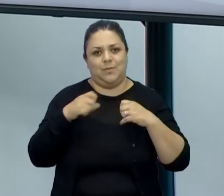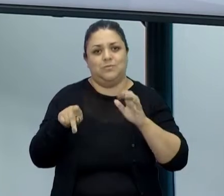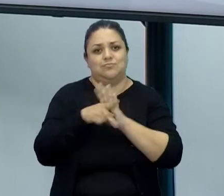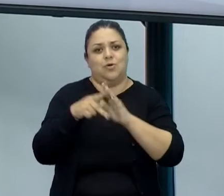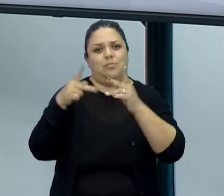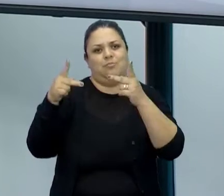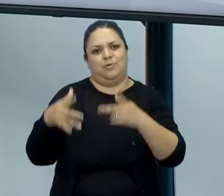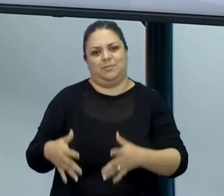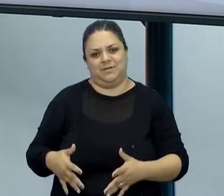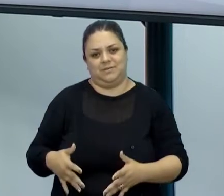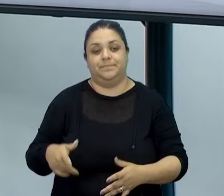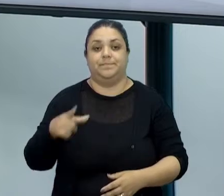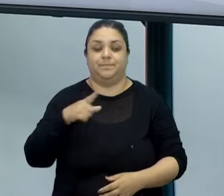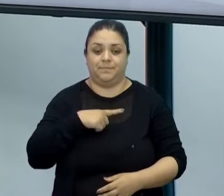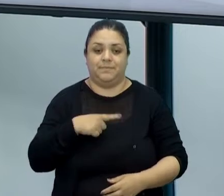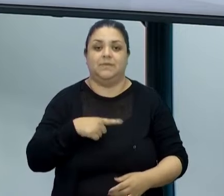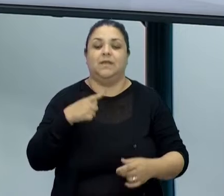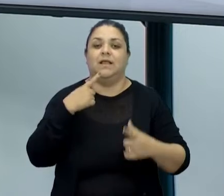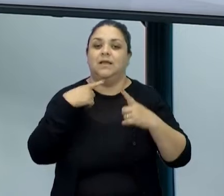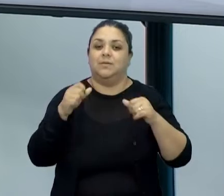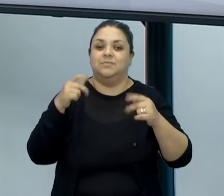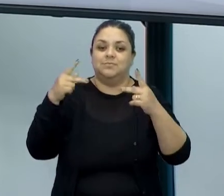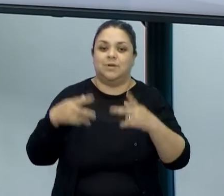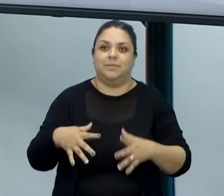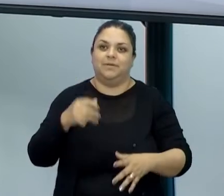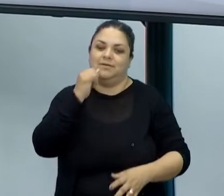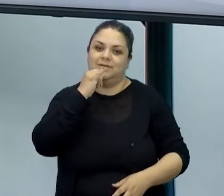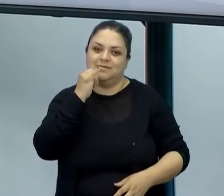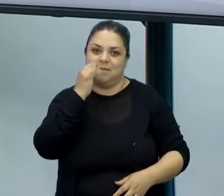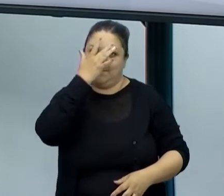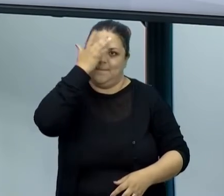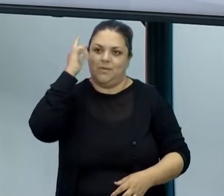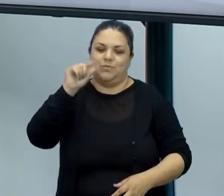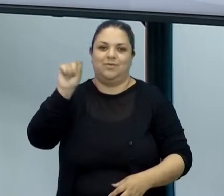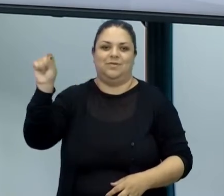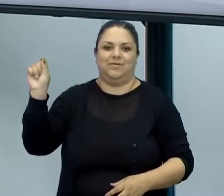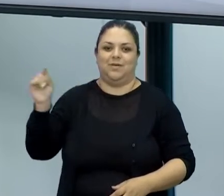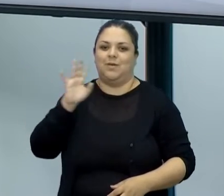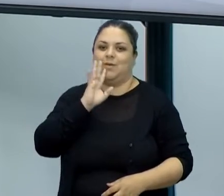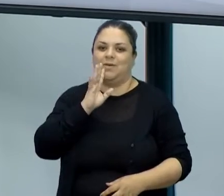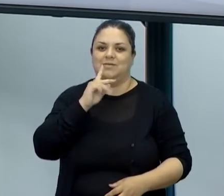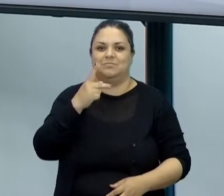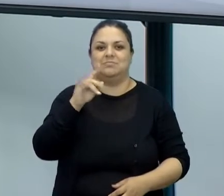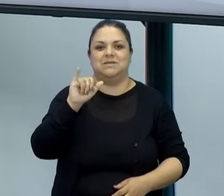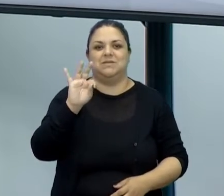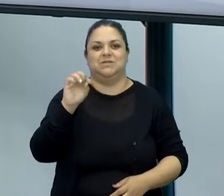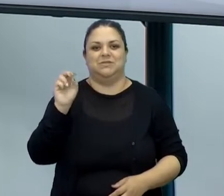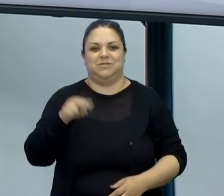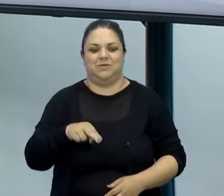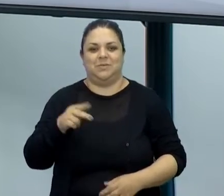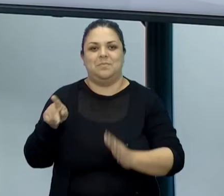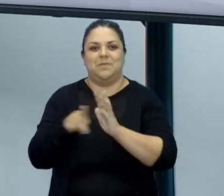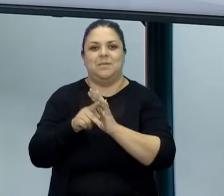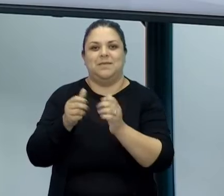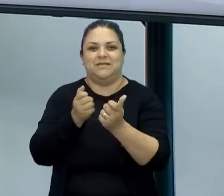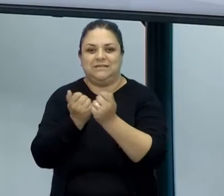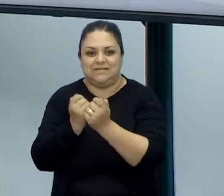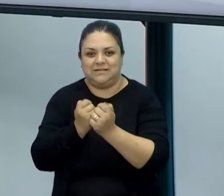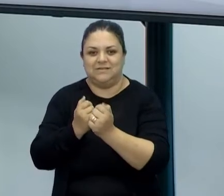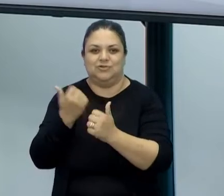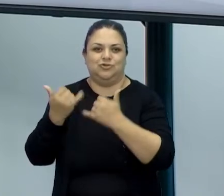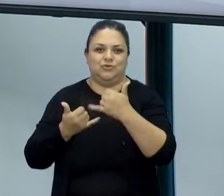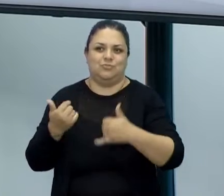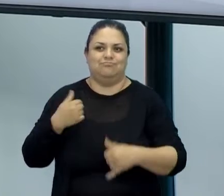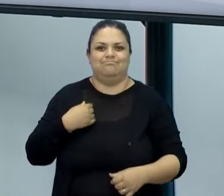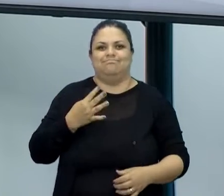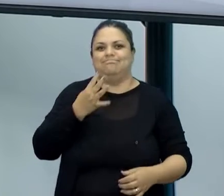programação. Nós temos a linguagem de programação que está aí, que o pessoal da área de jogos fala muito, que é a Python. Eu não manjo muito disso porque jogos não é a minha